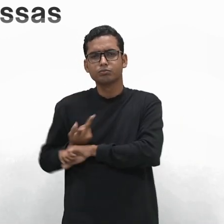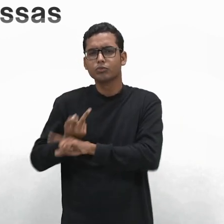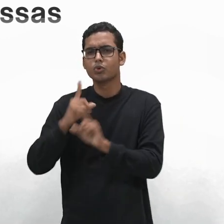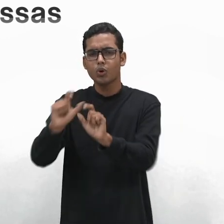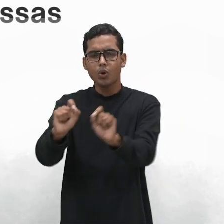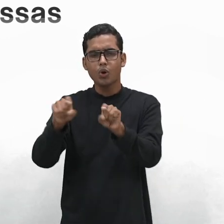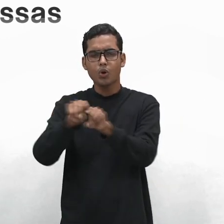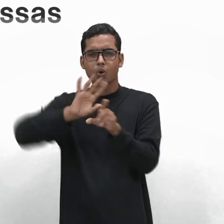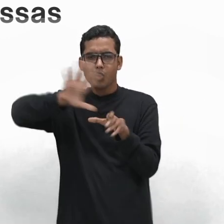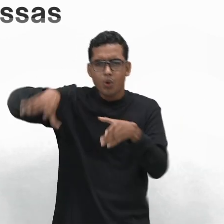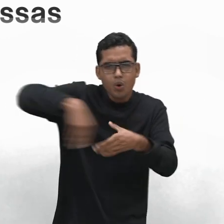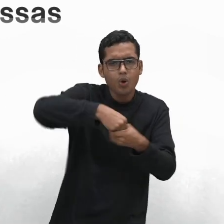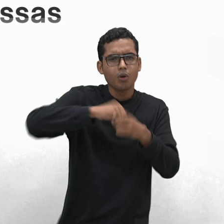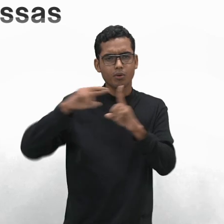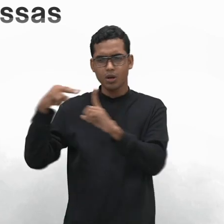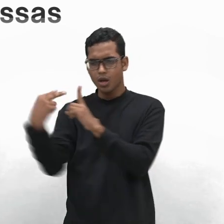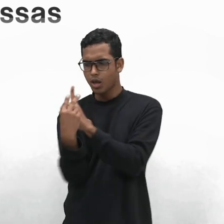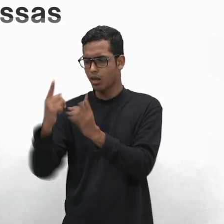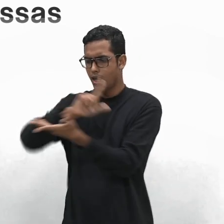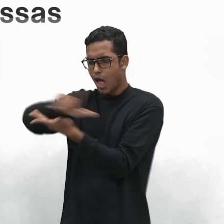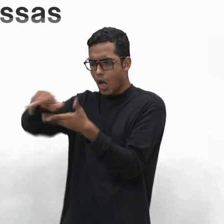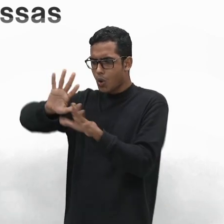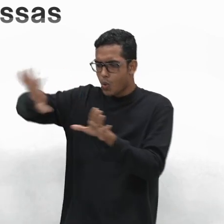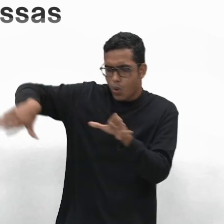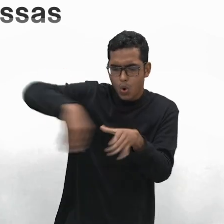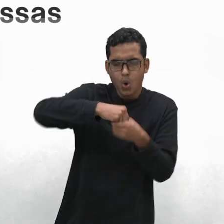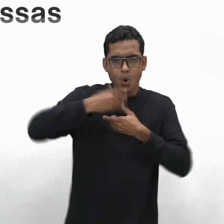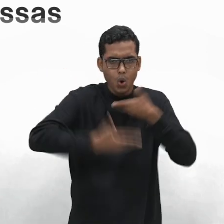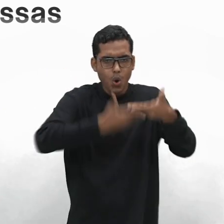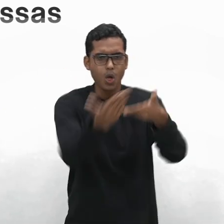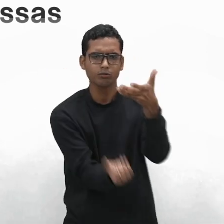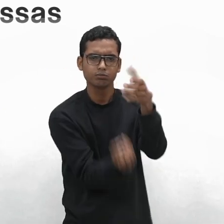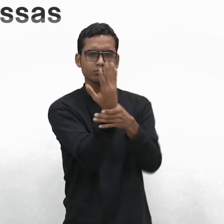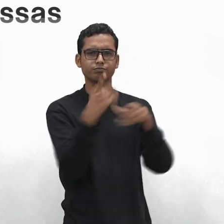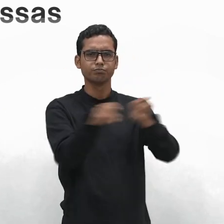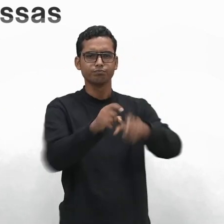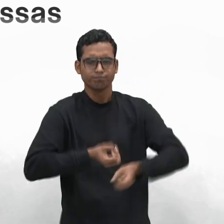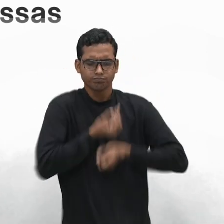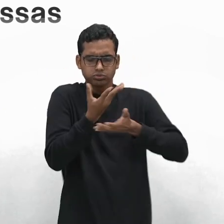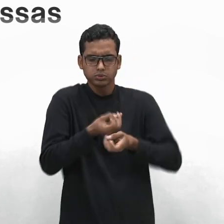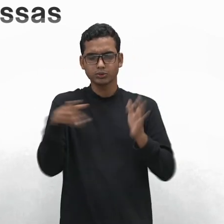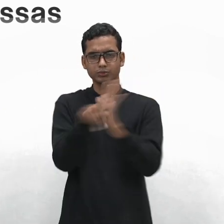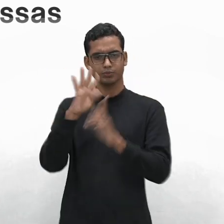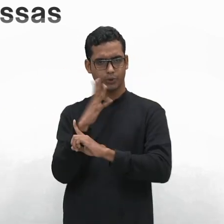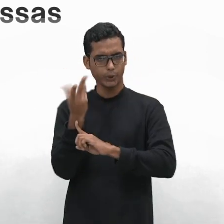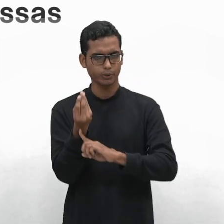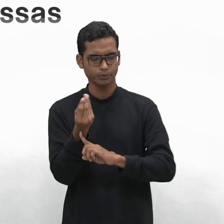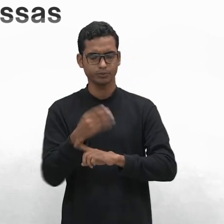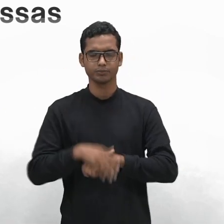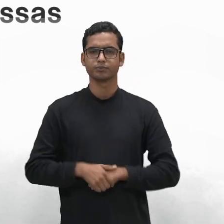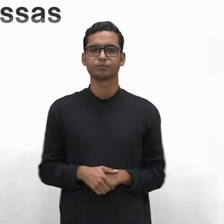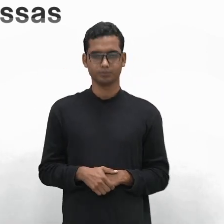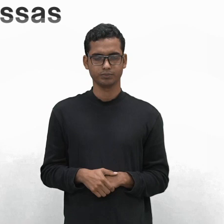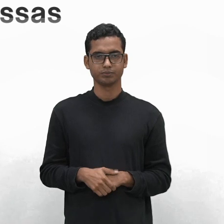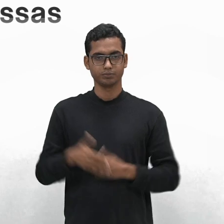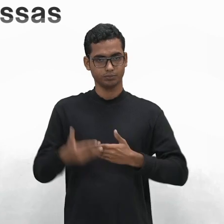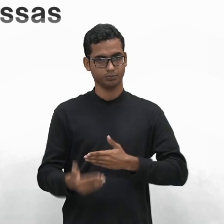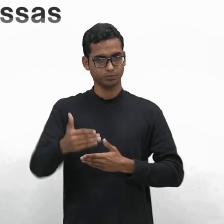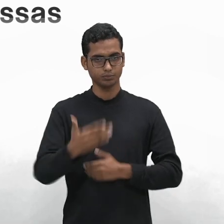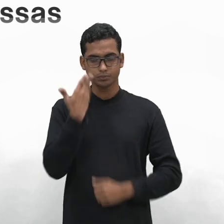essas diferentes visões nos processos de criação e expressão artística.